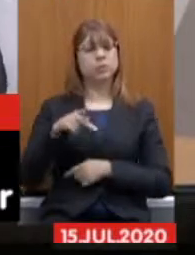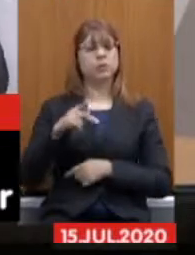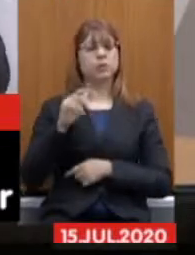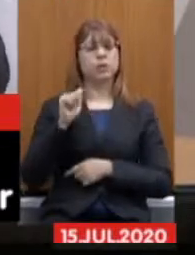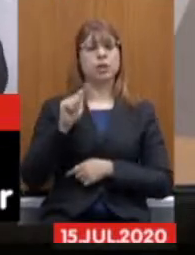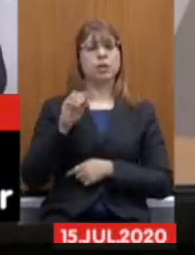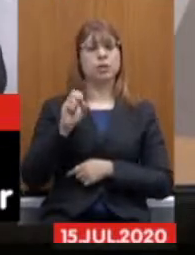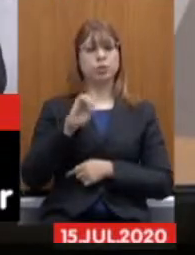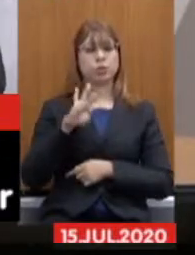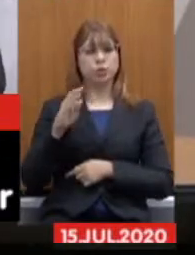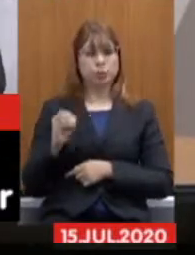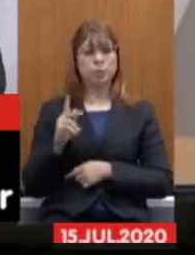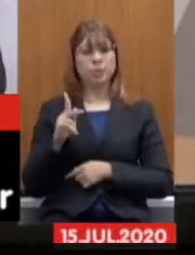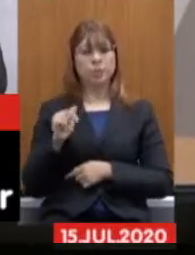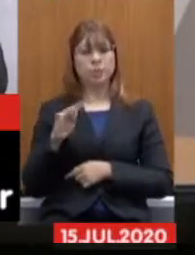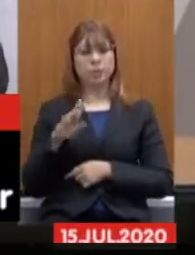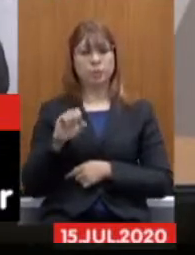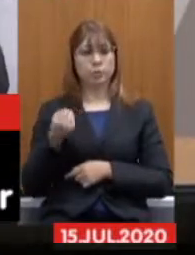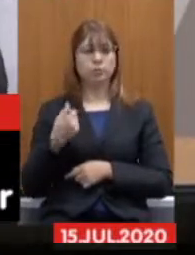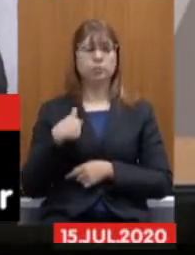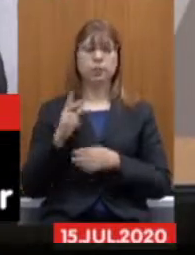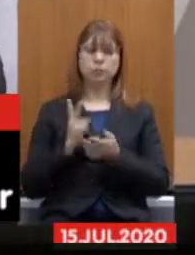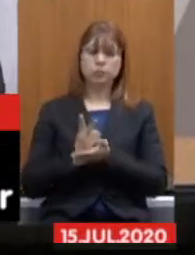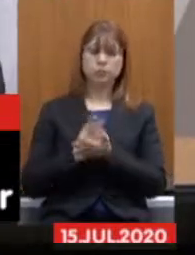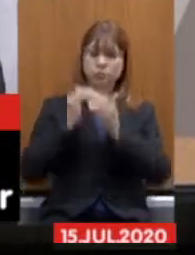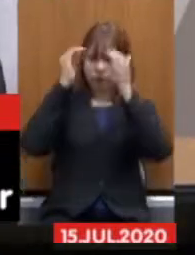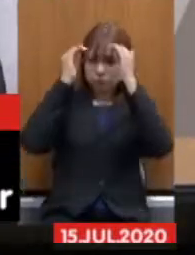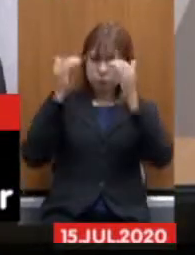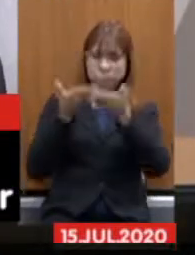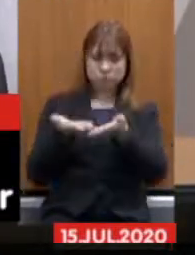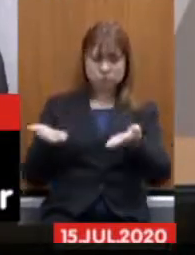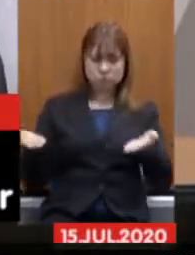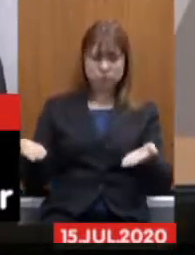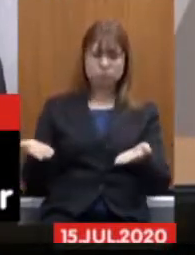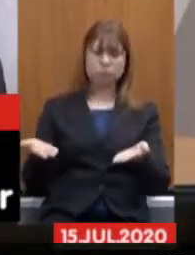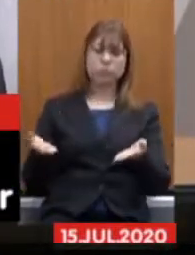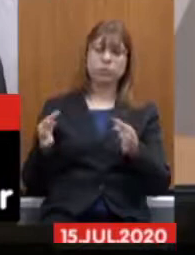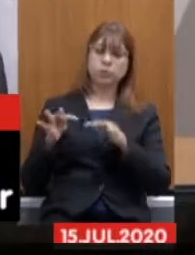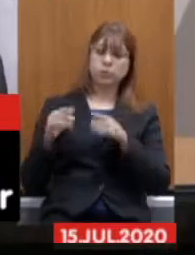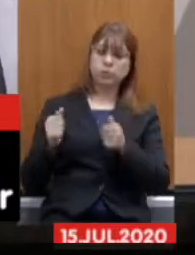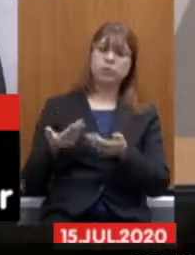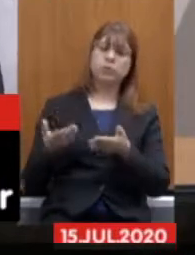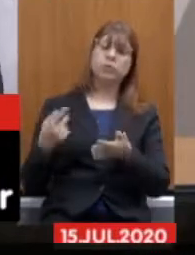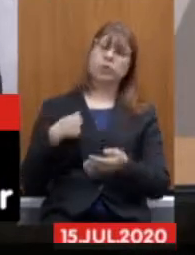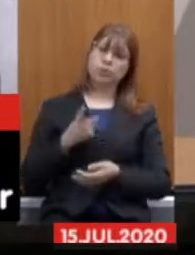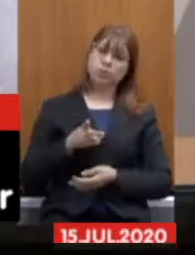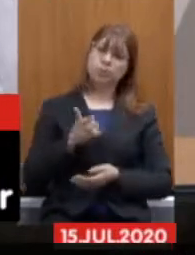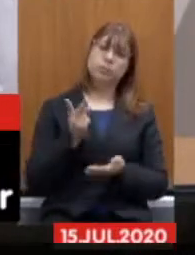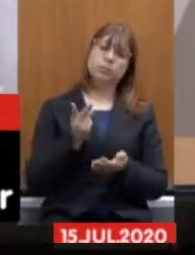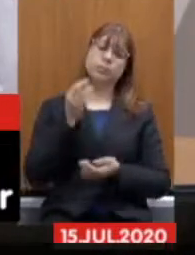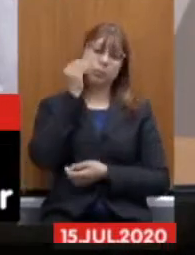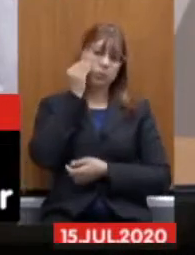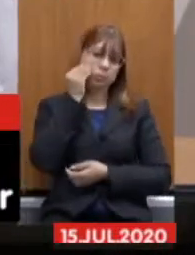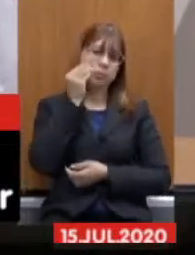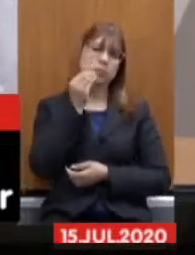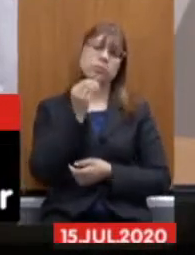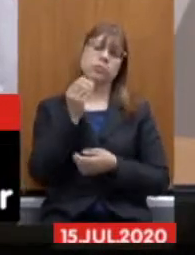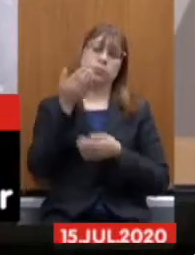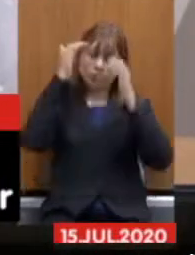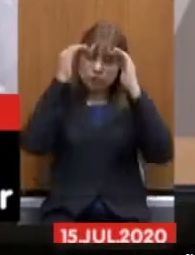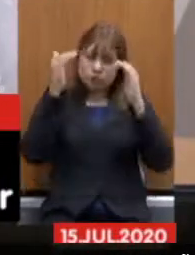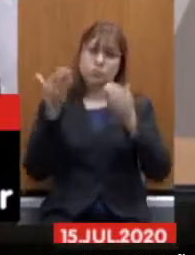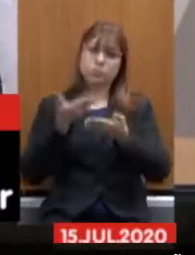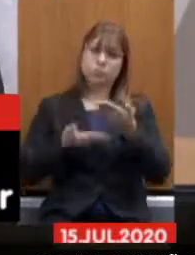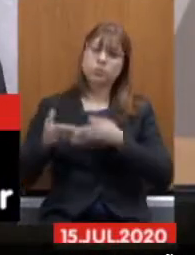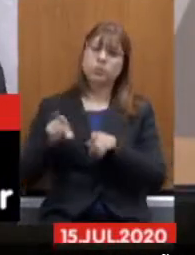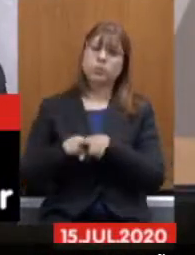patrus que sempre tratem com respeito meus pares a todos e sempre vou buscar tratar no